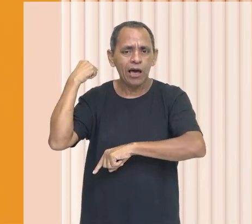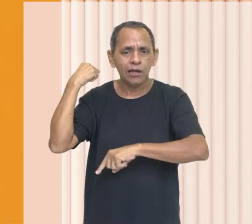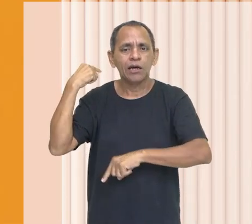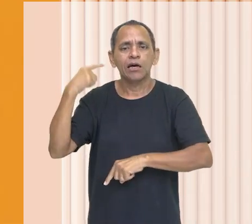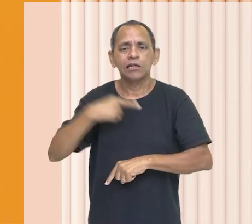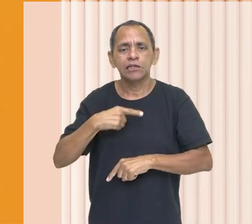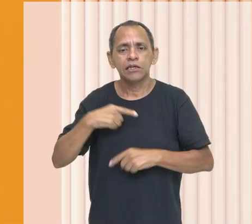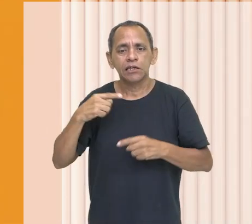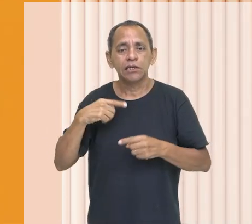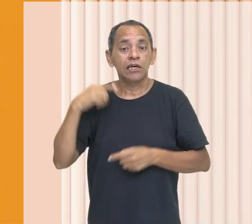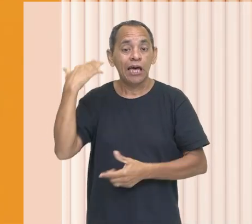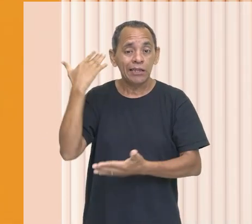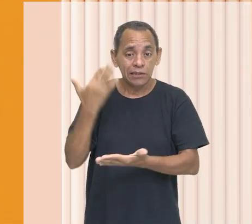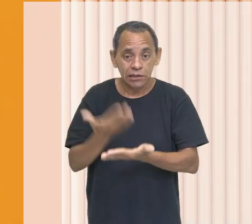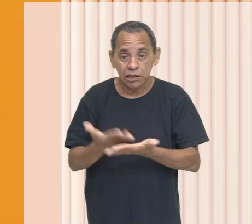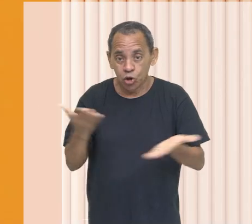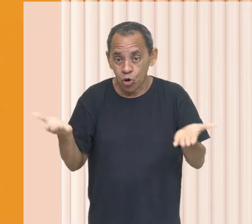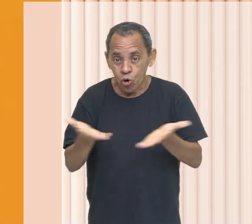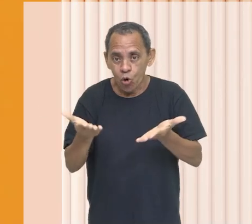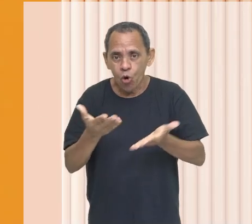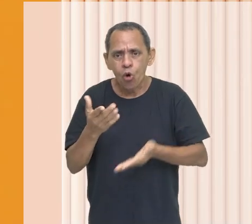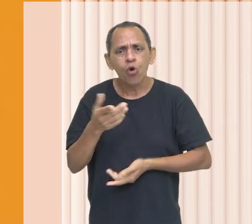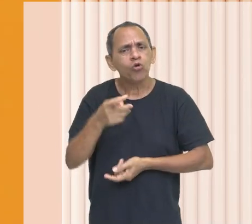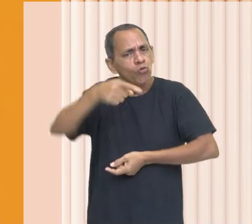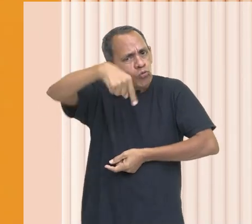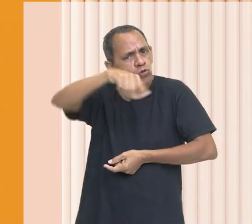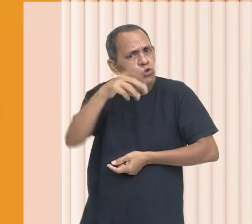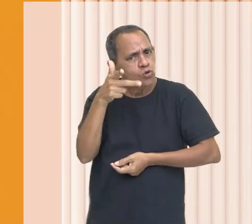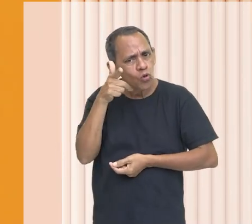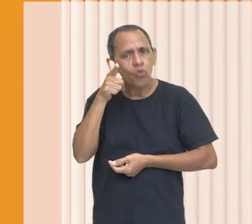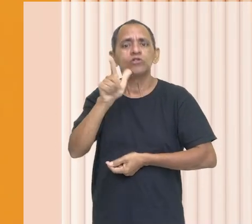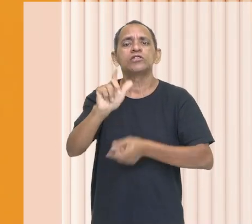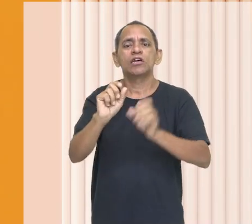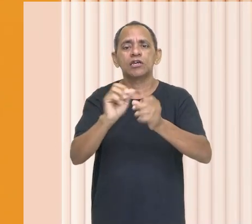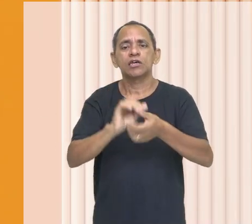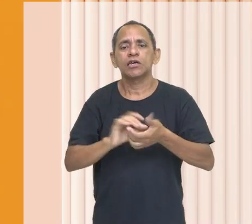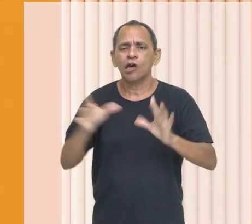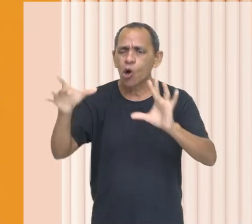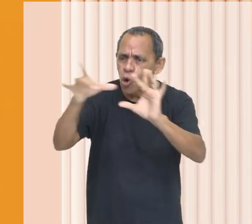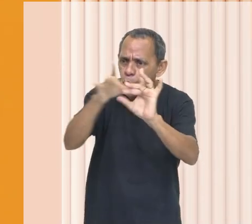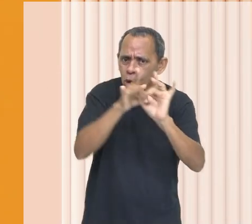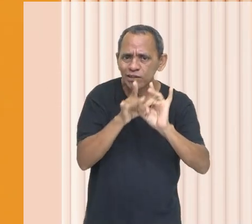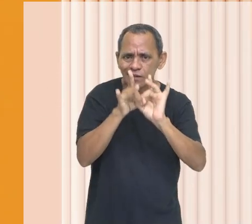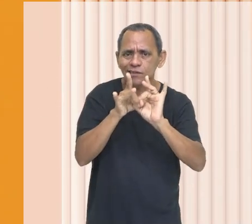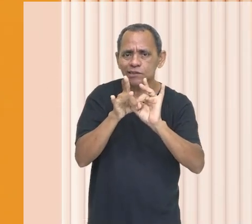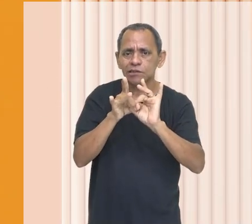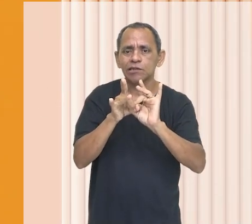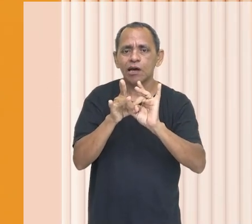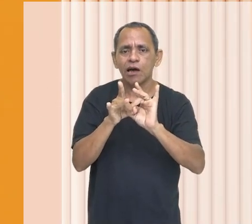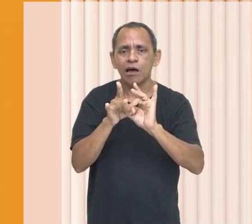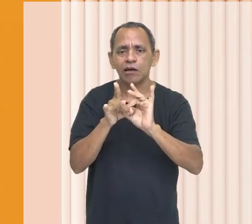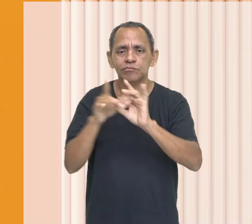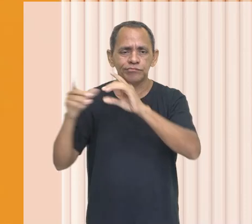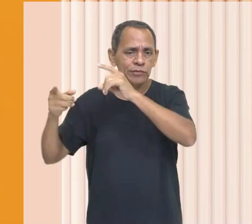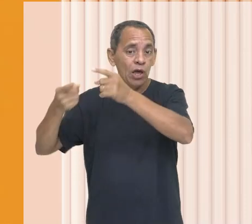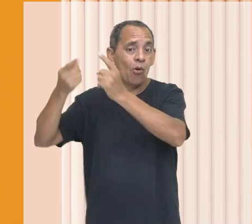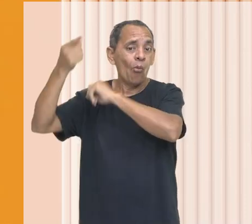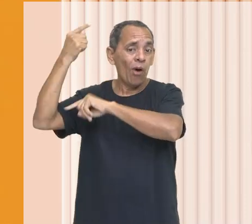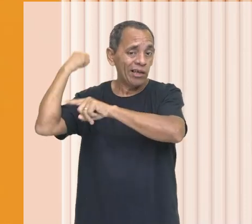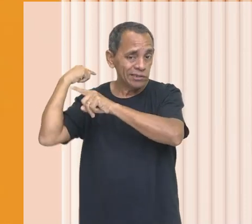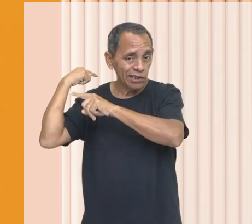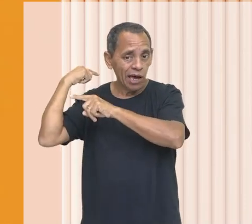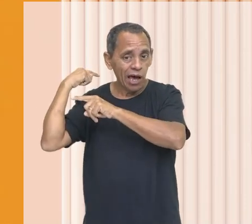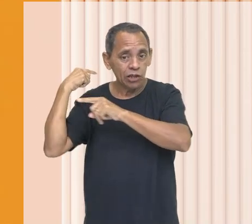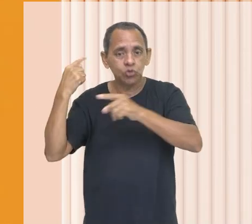décadas, mas você consegue fazer essas conexões. E essa é uma habilidade